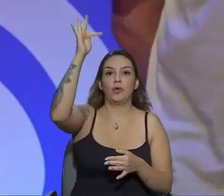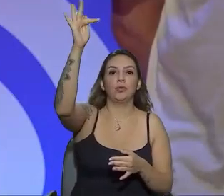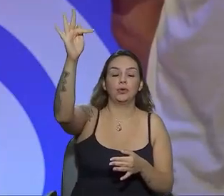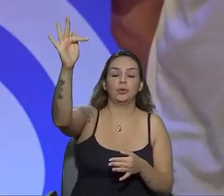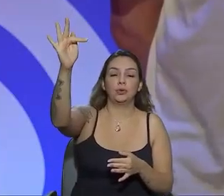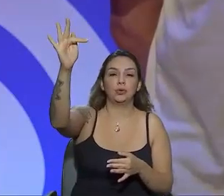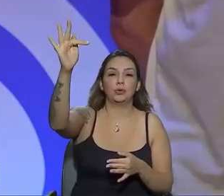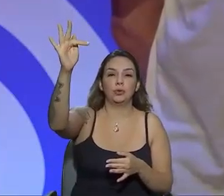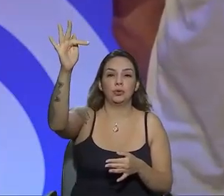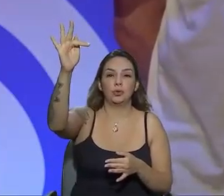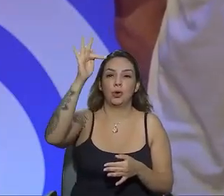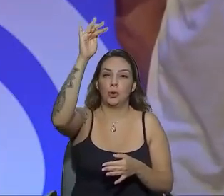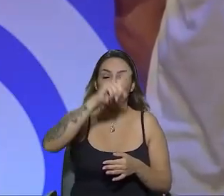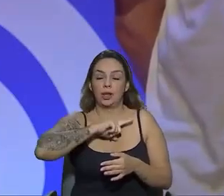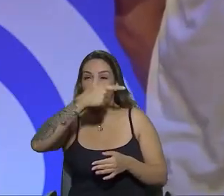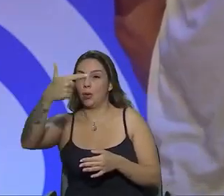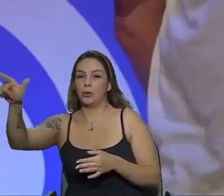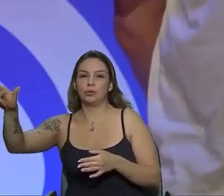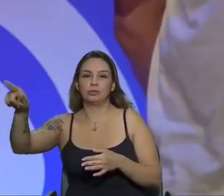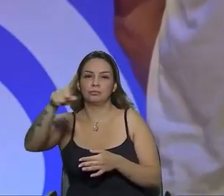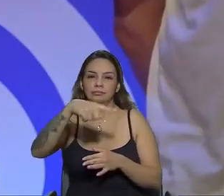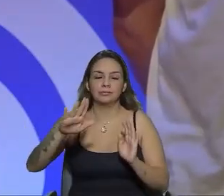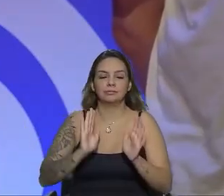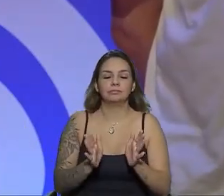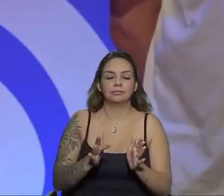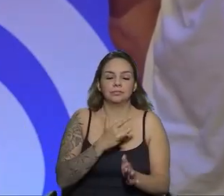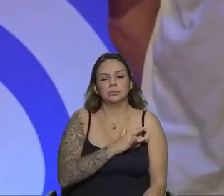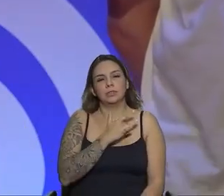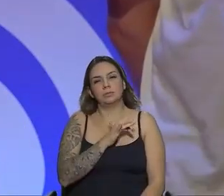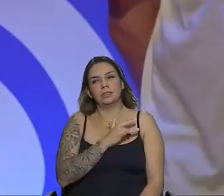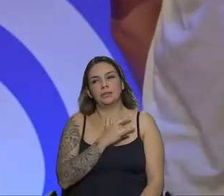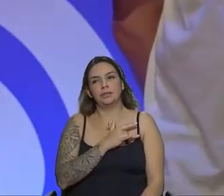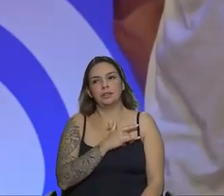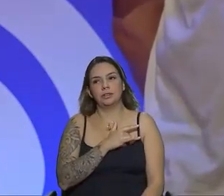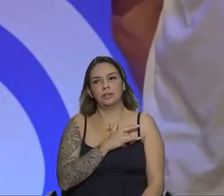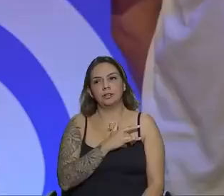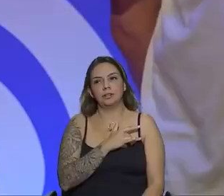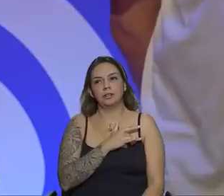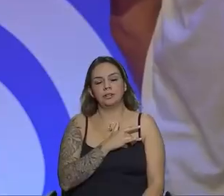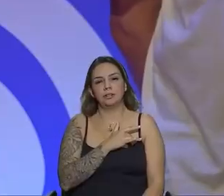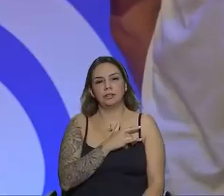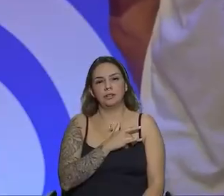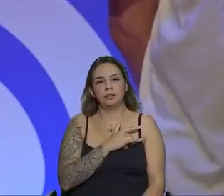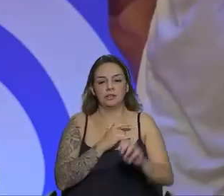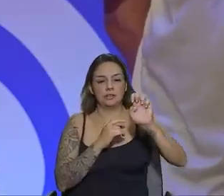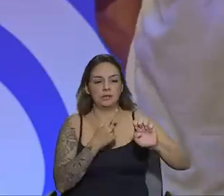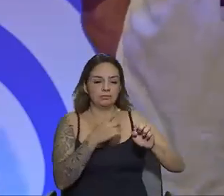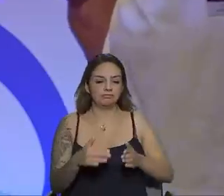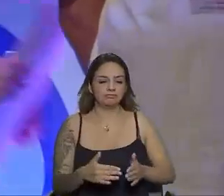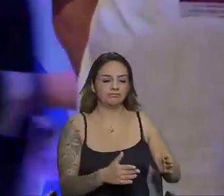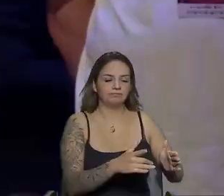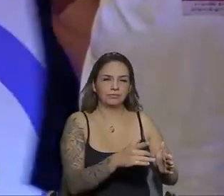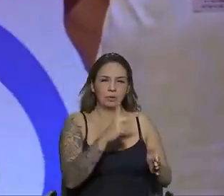futuro, quando ao outro algo, esse já se lamentava. À esquerda, uma